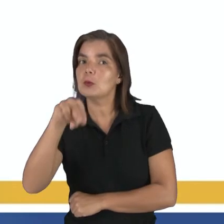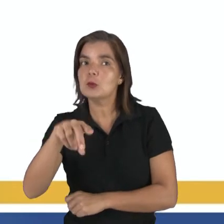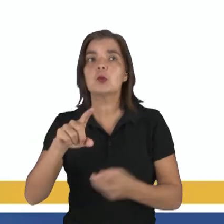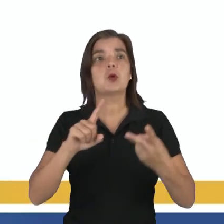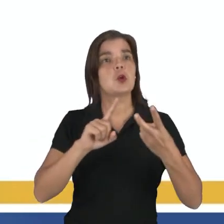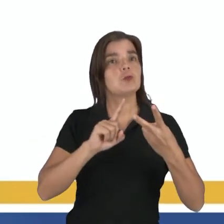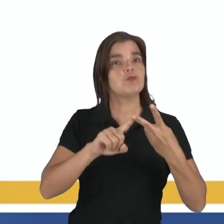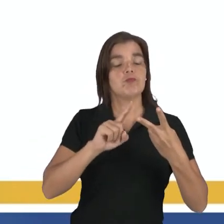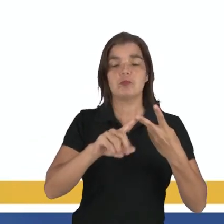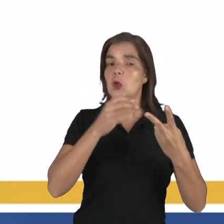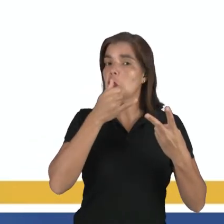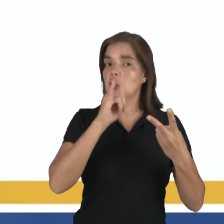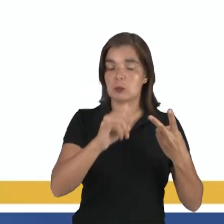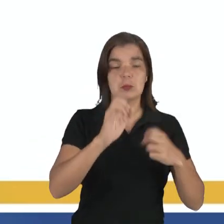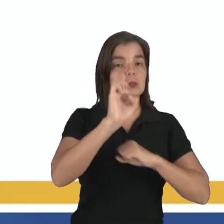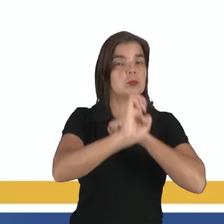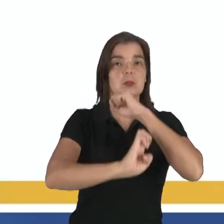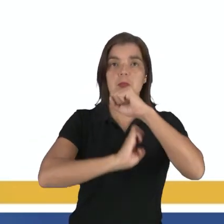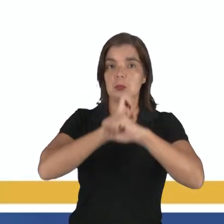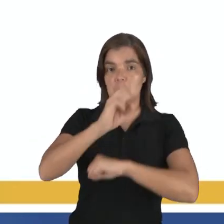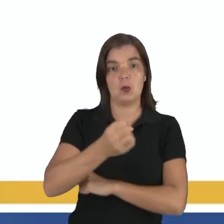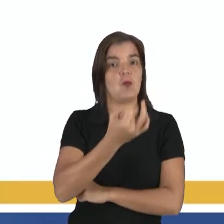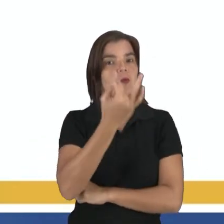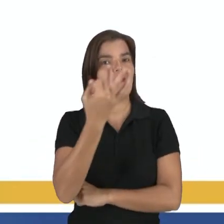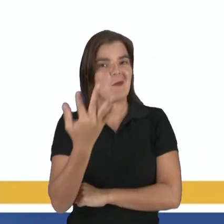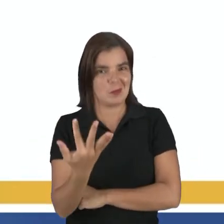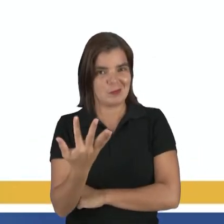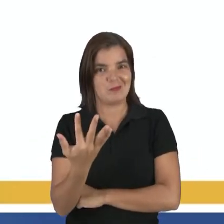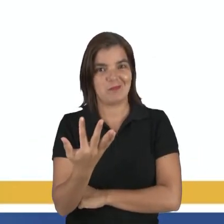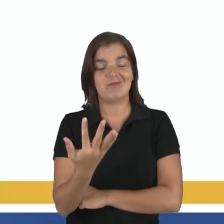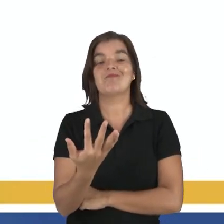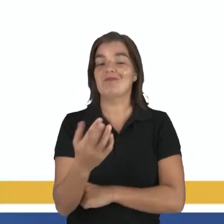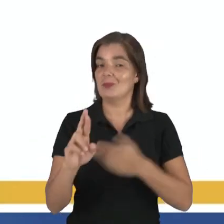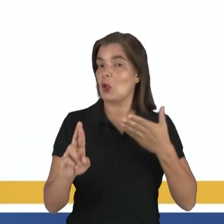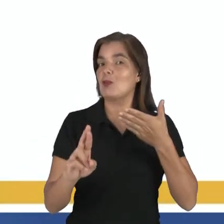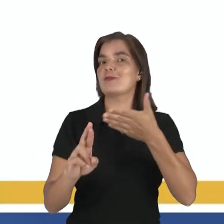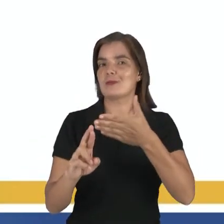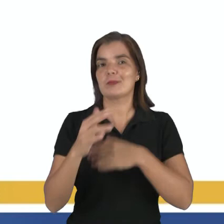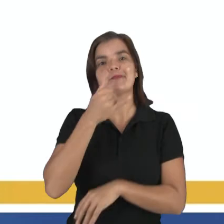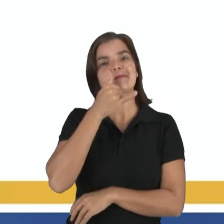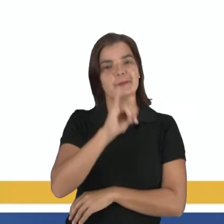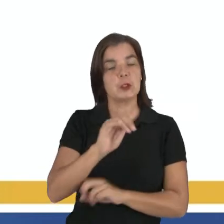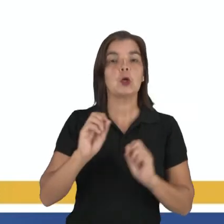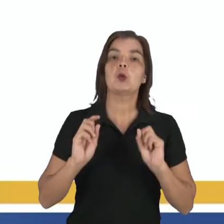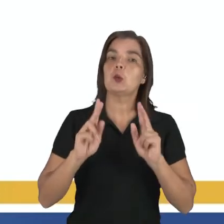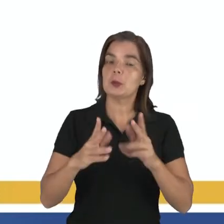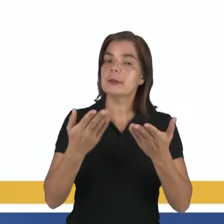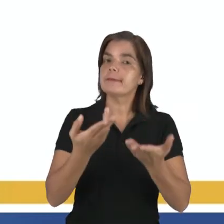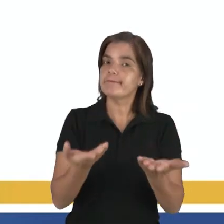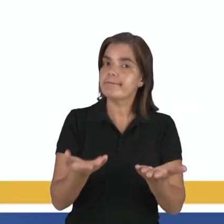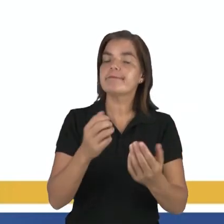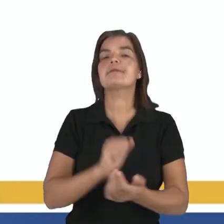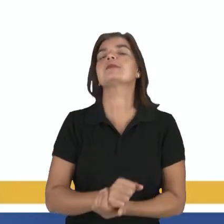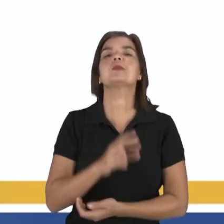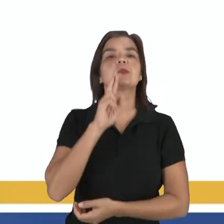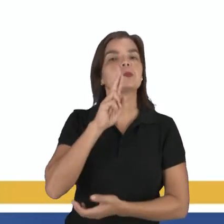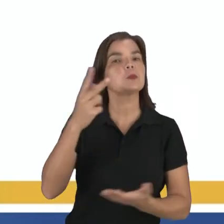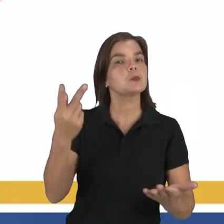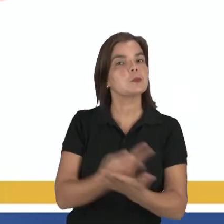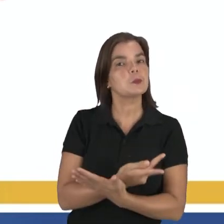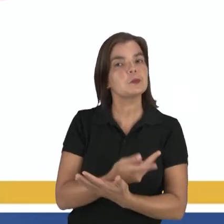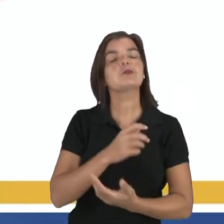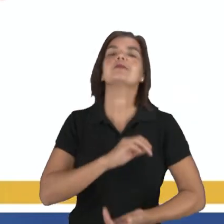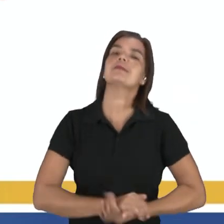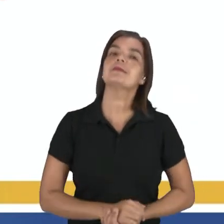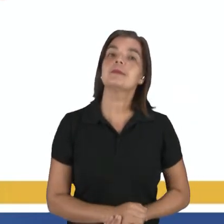também não fala sobre energia de um elétron quantizada, que aí é os fótons de energia, ok? Então, essa é a alternativa